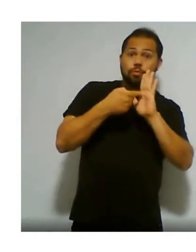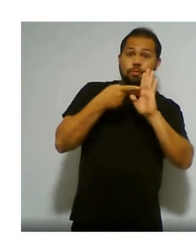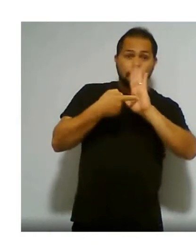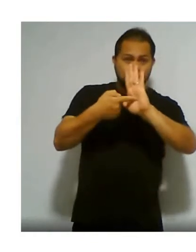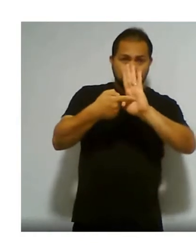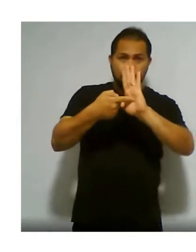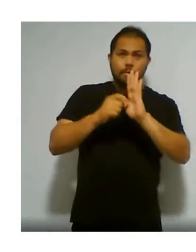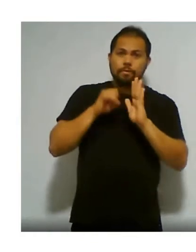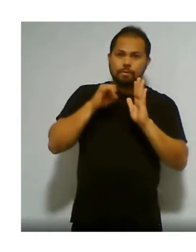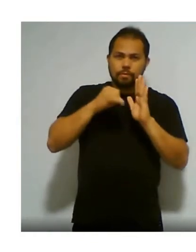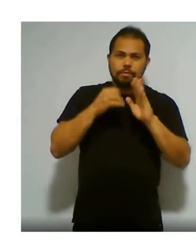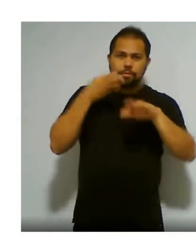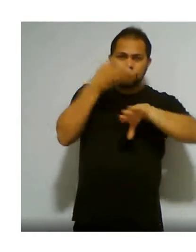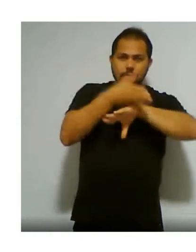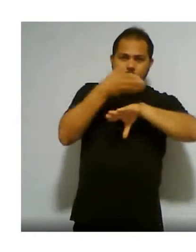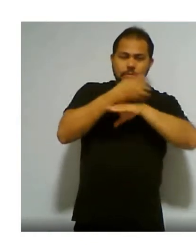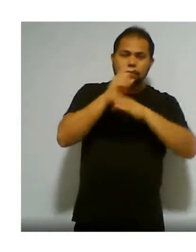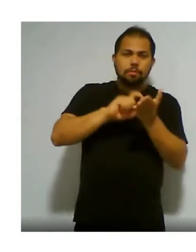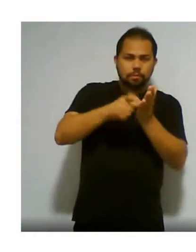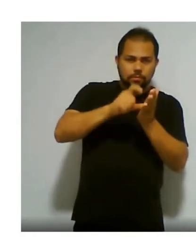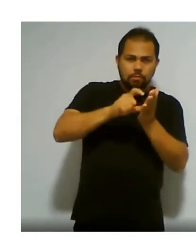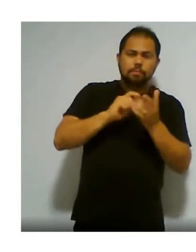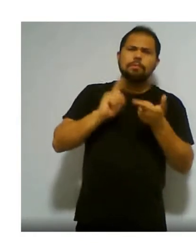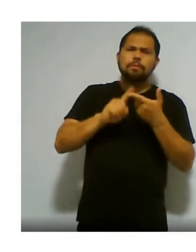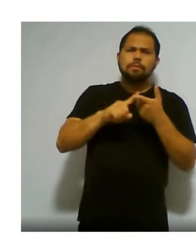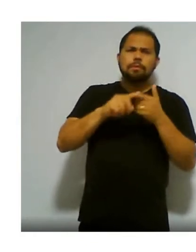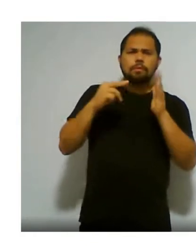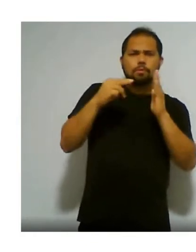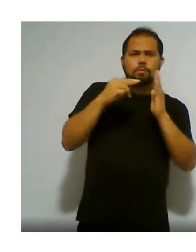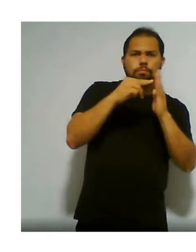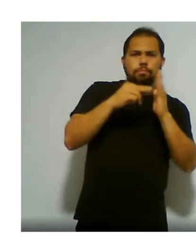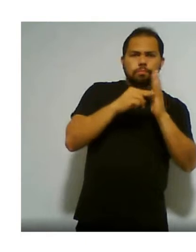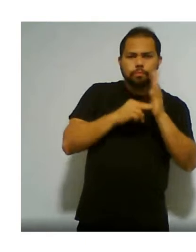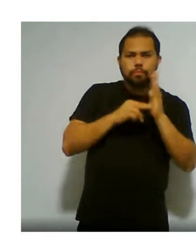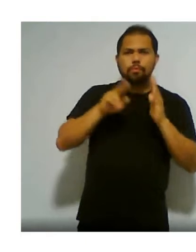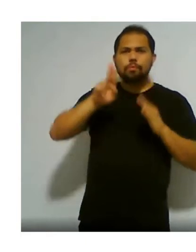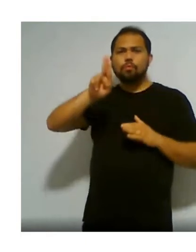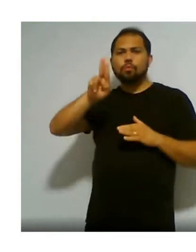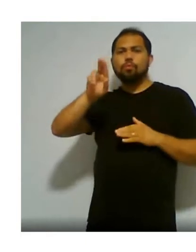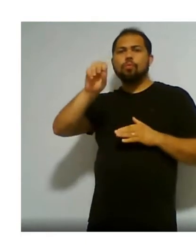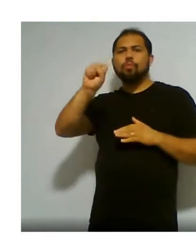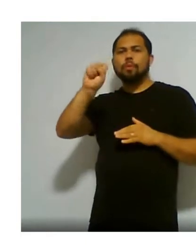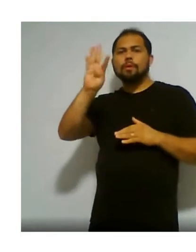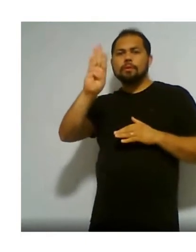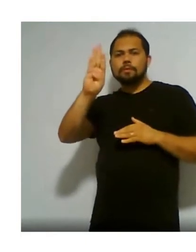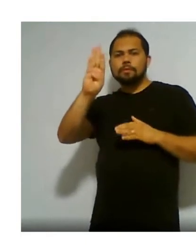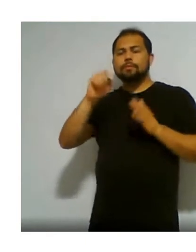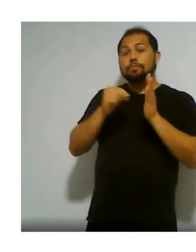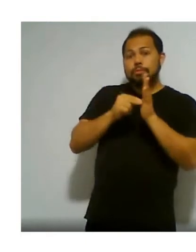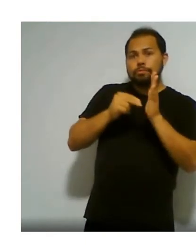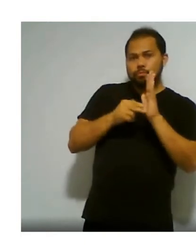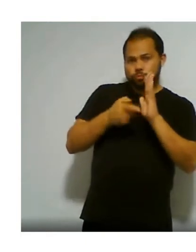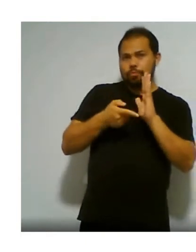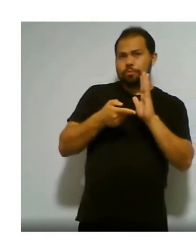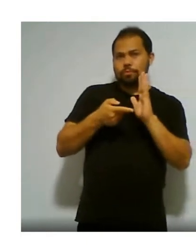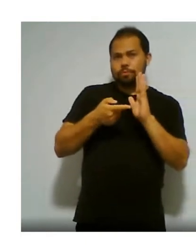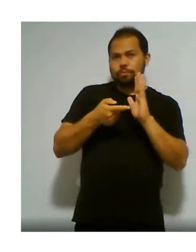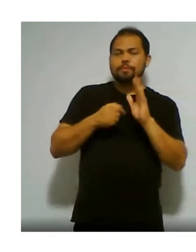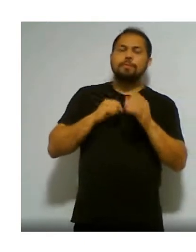ligar um pendrive, um teclado, o que você quiser na frente. E tem também algumas entradas para fone e microfone.